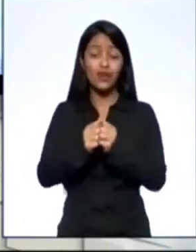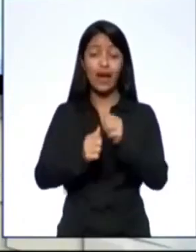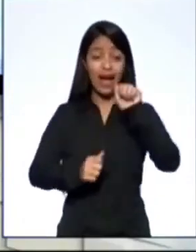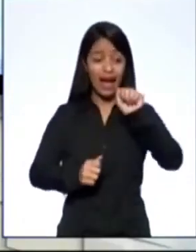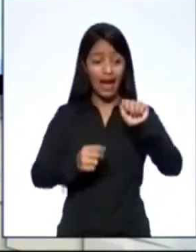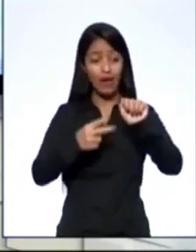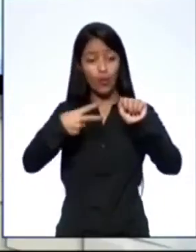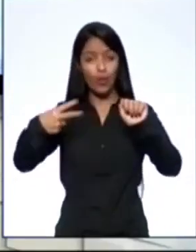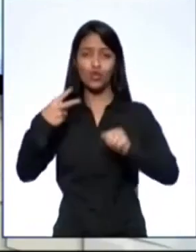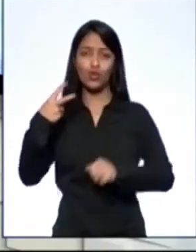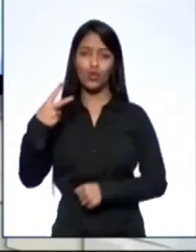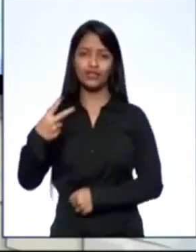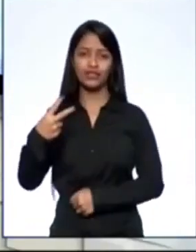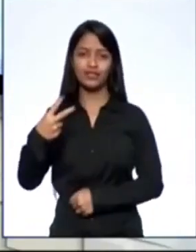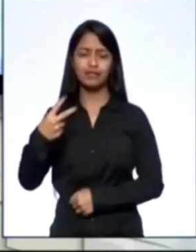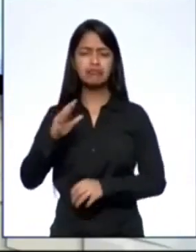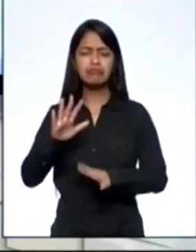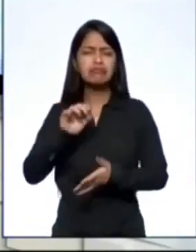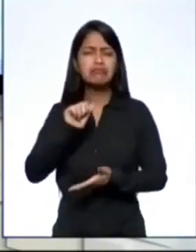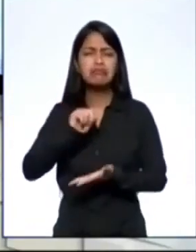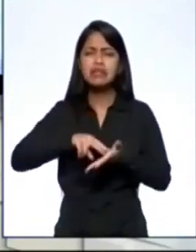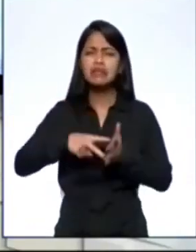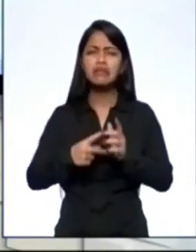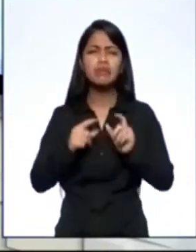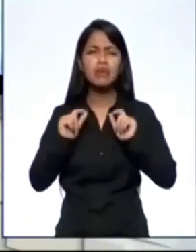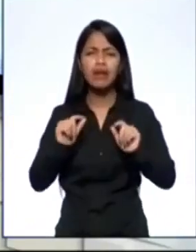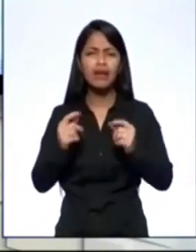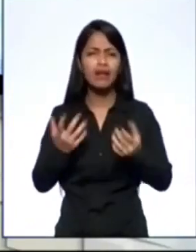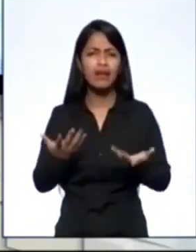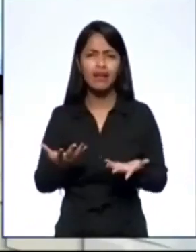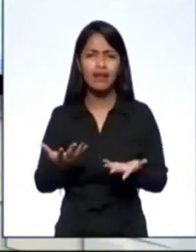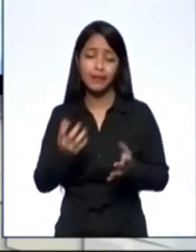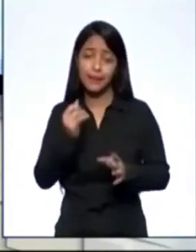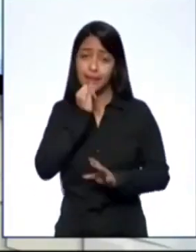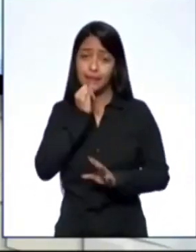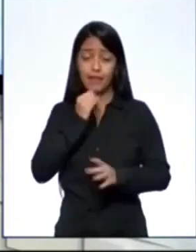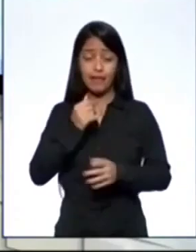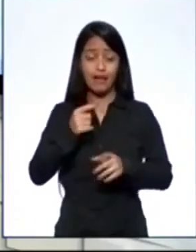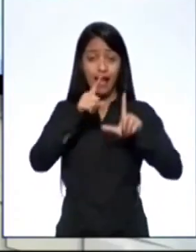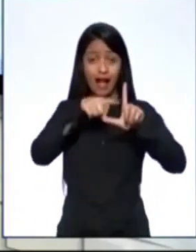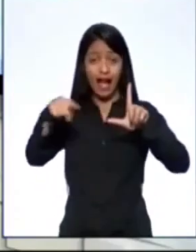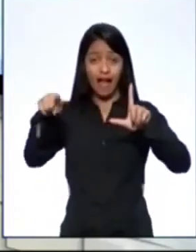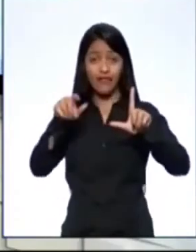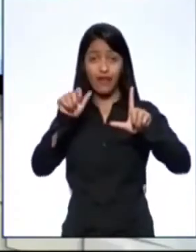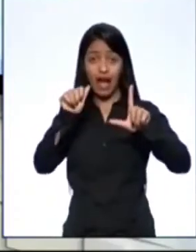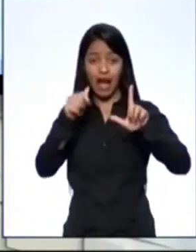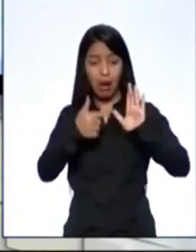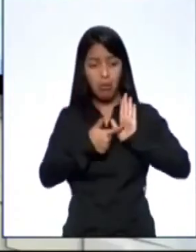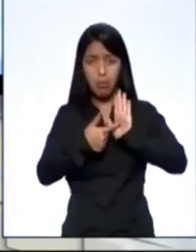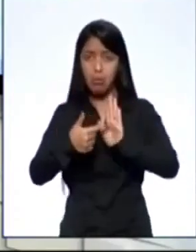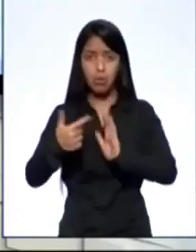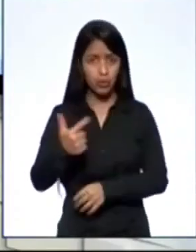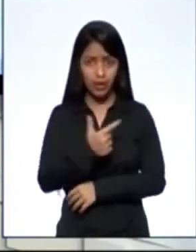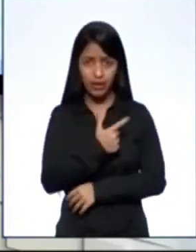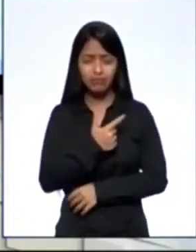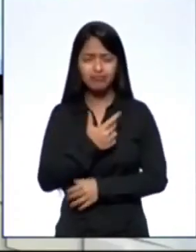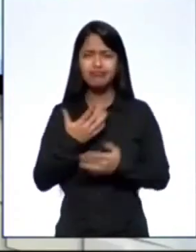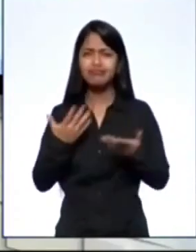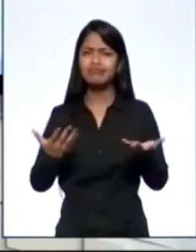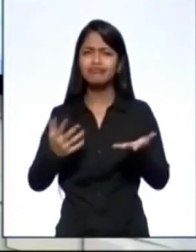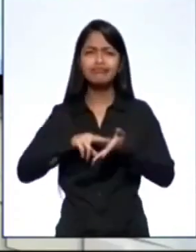dois o que que é uma significa se não aparece no desenho O que